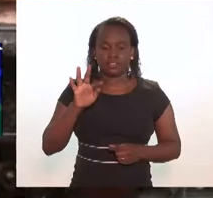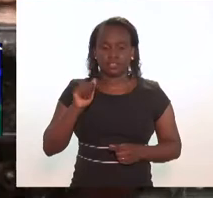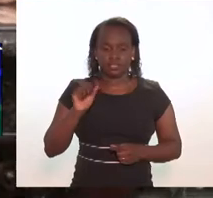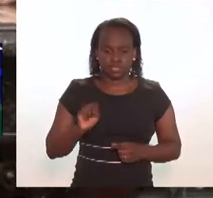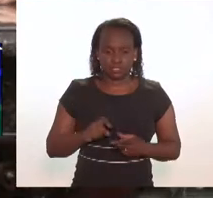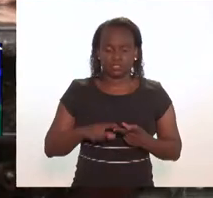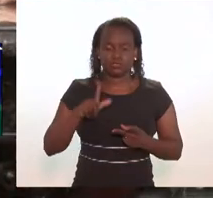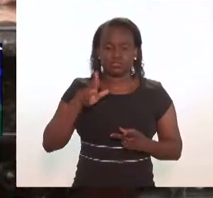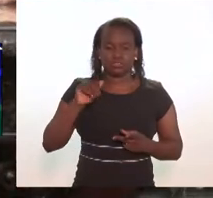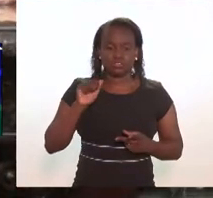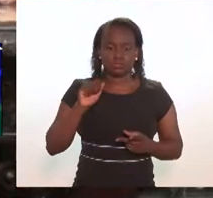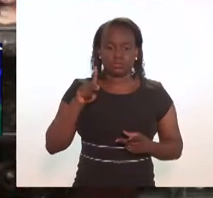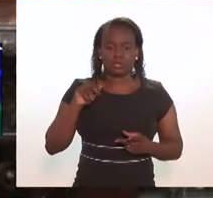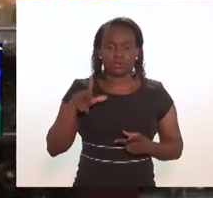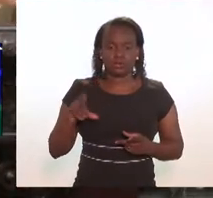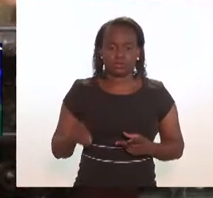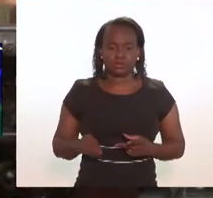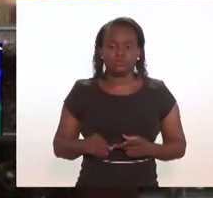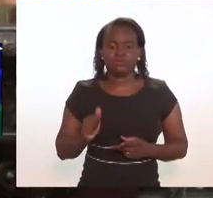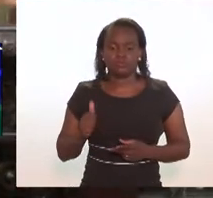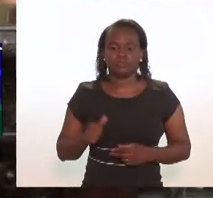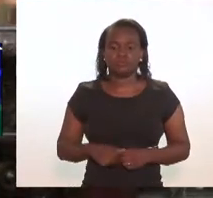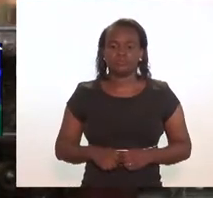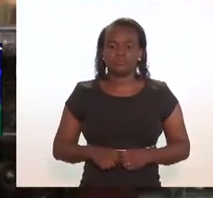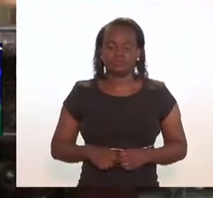Paulo. Ok.